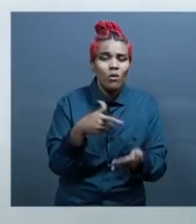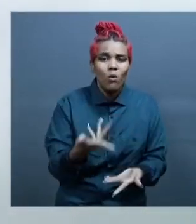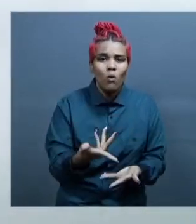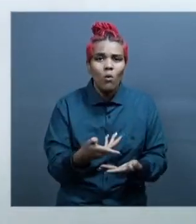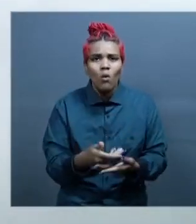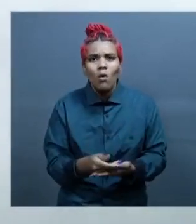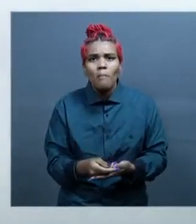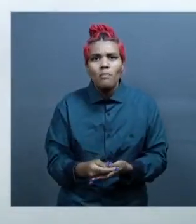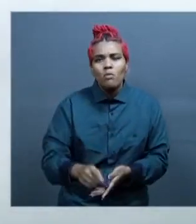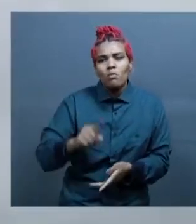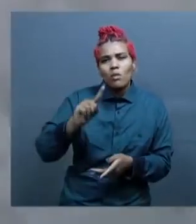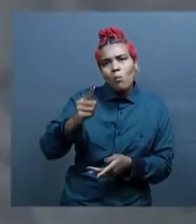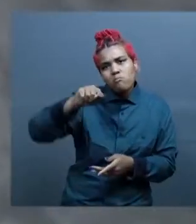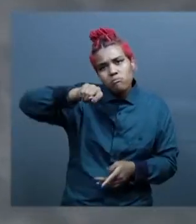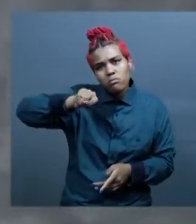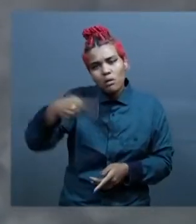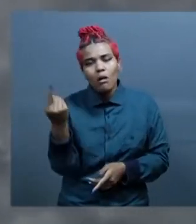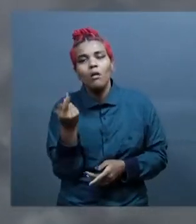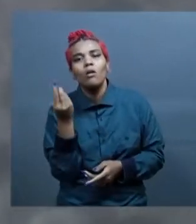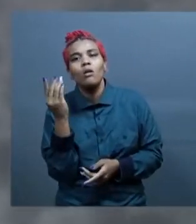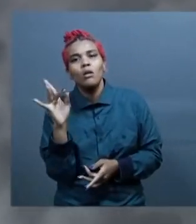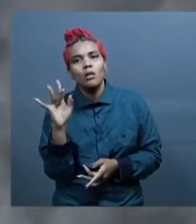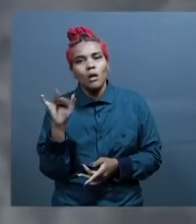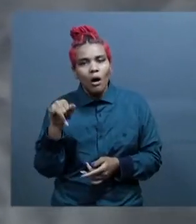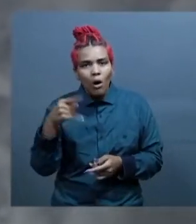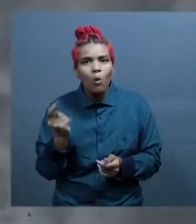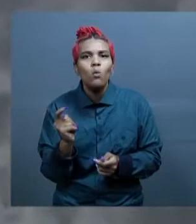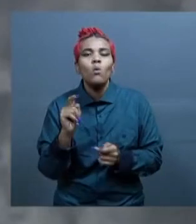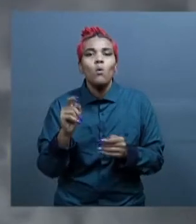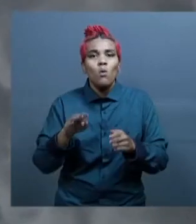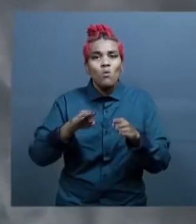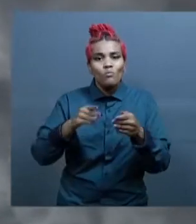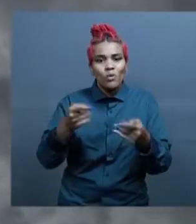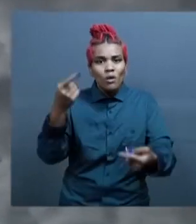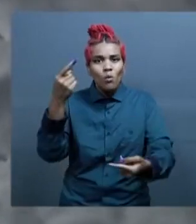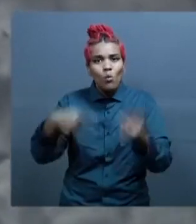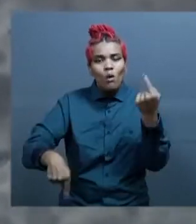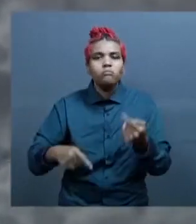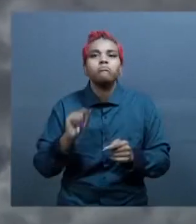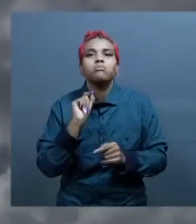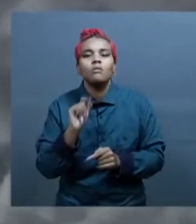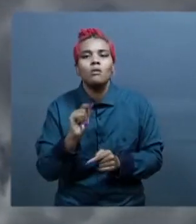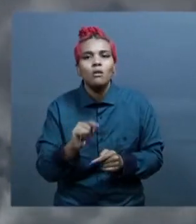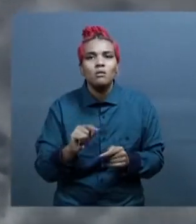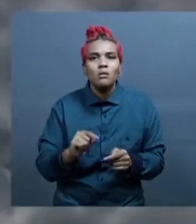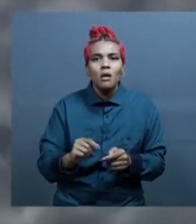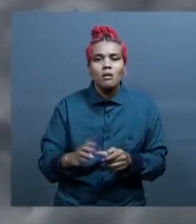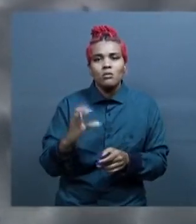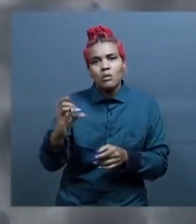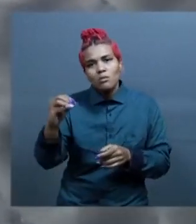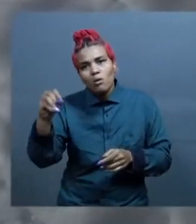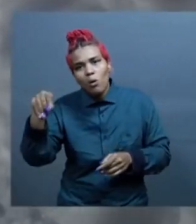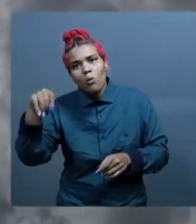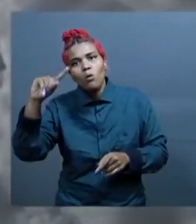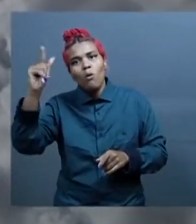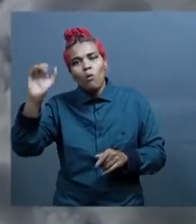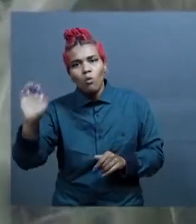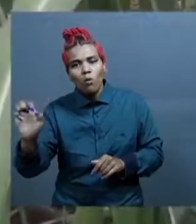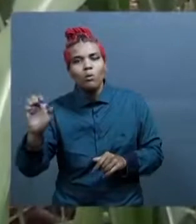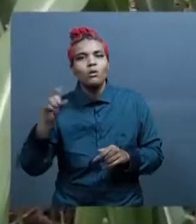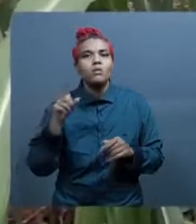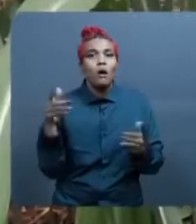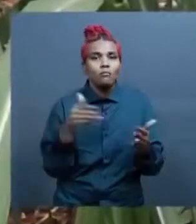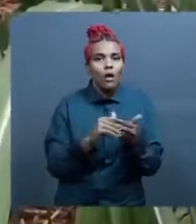um milhão de moléculas de ar contra 405,5 partes de co2 em 2017